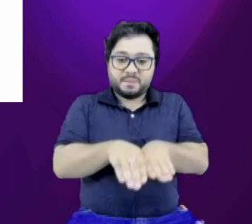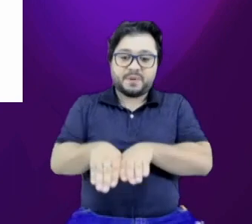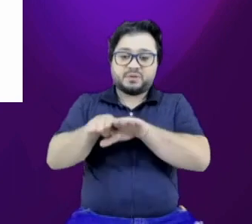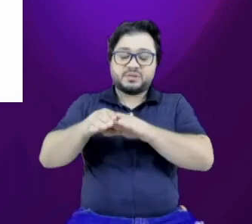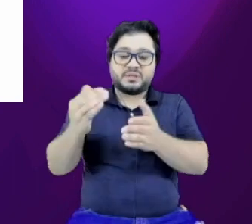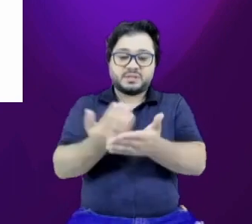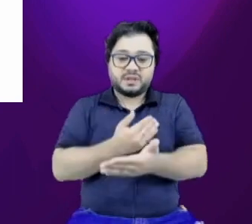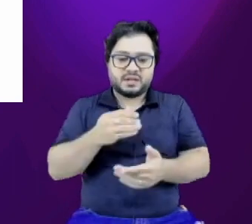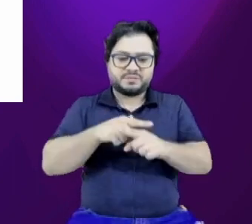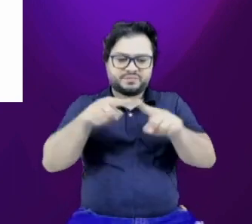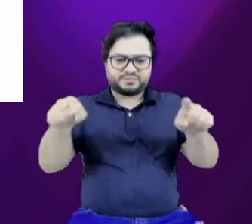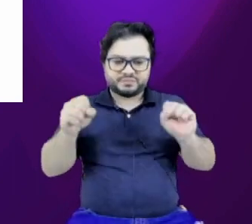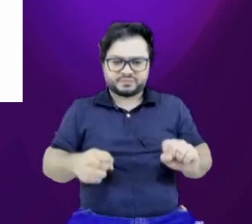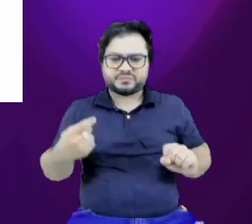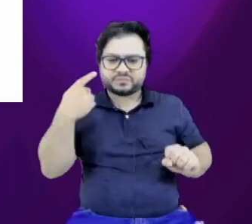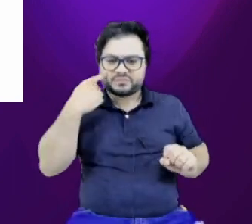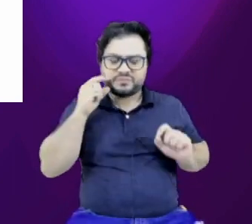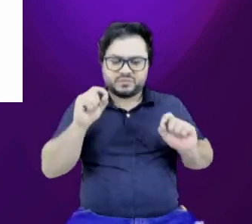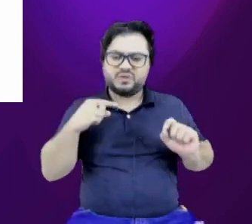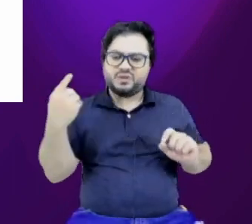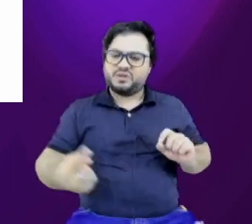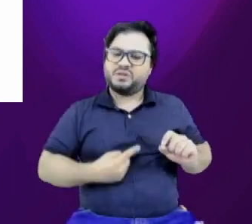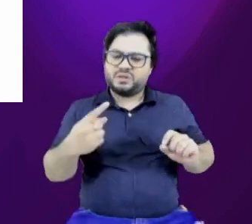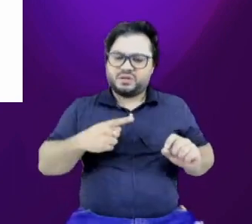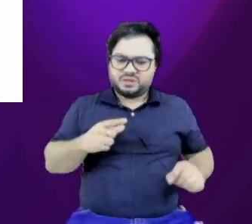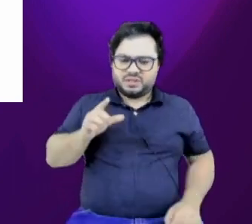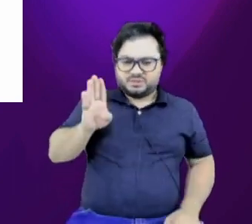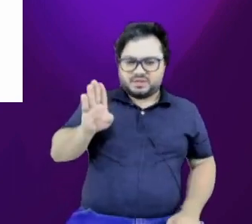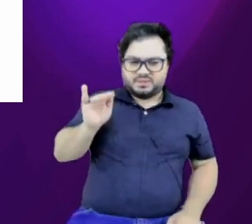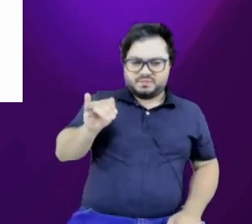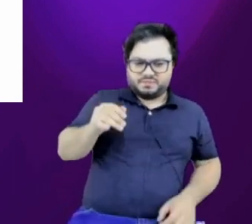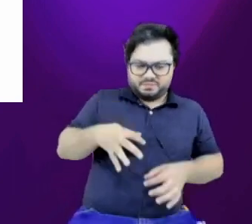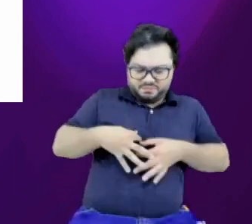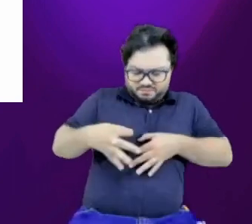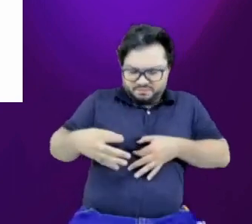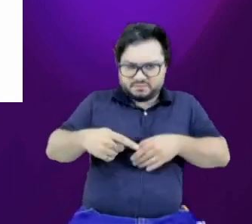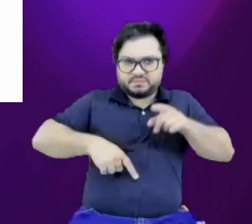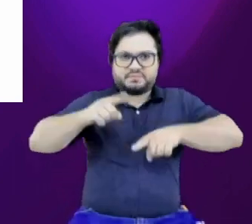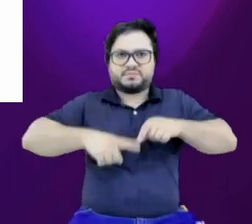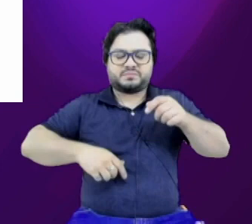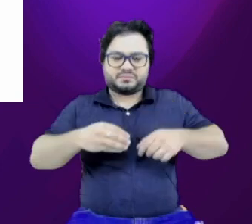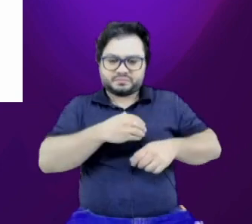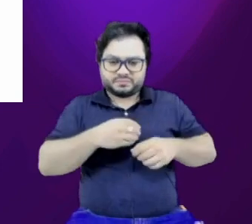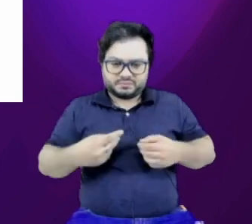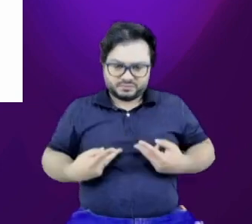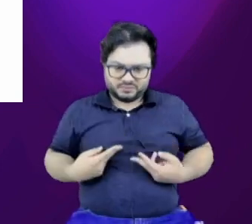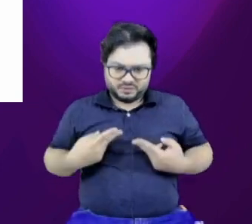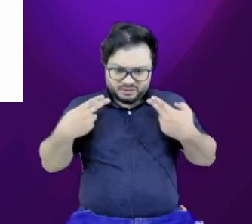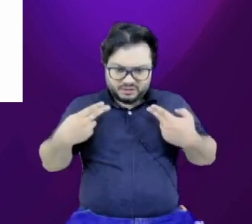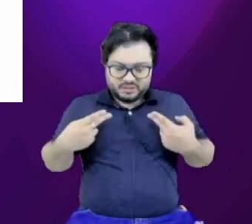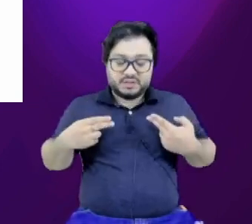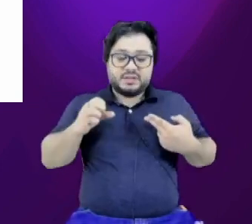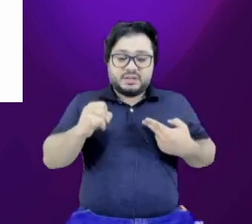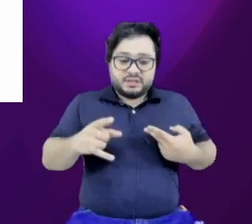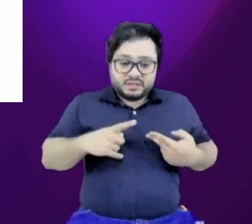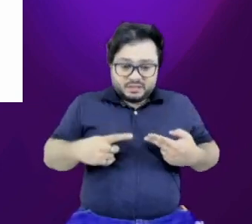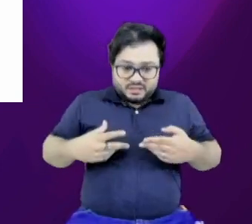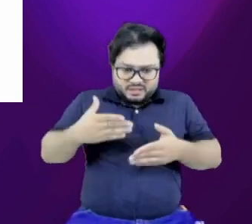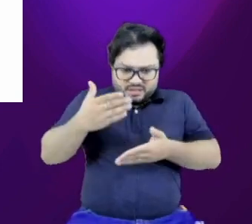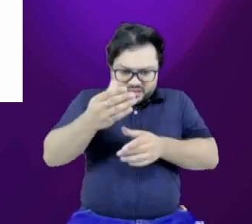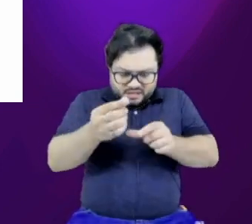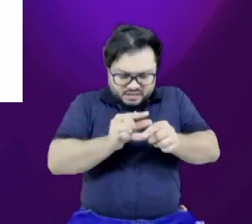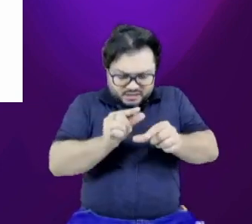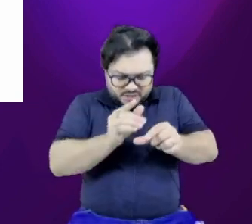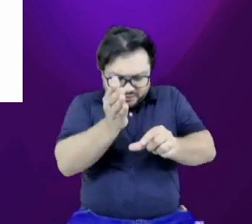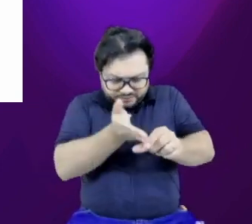lâmina, aqui vocês podem ver, nós temos as biópsias, as peças cirúrgicas, e quando você tem esses cortes de